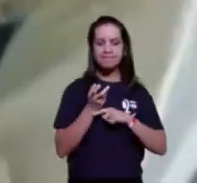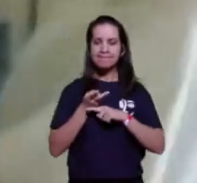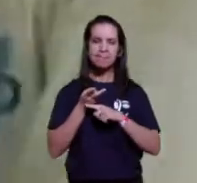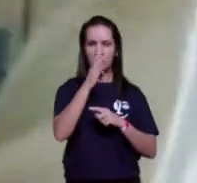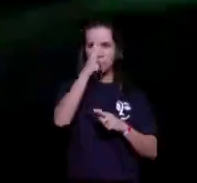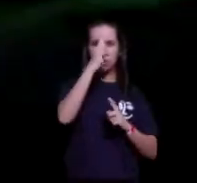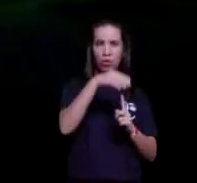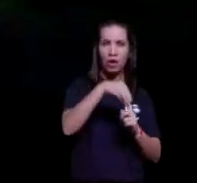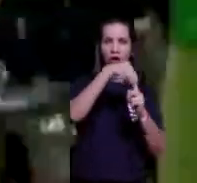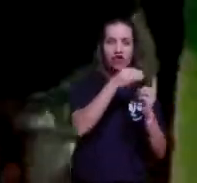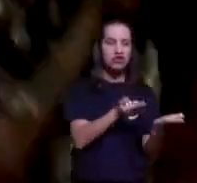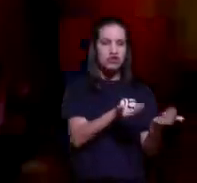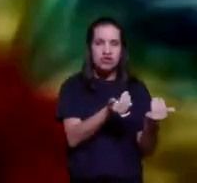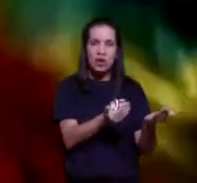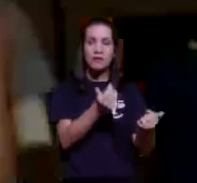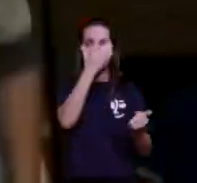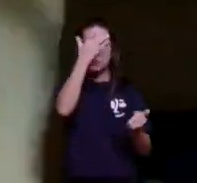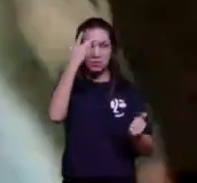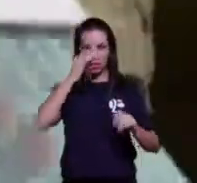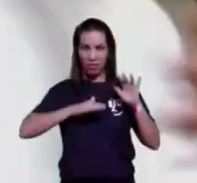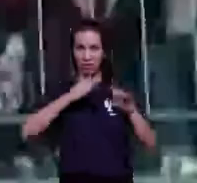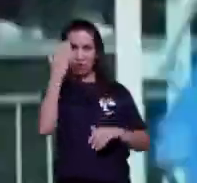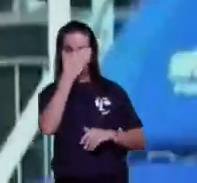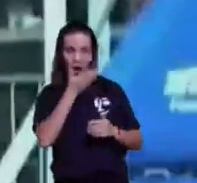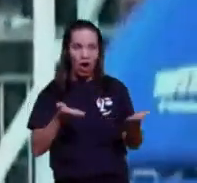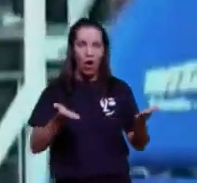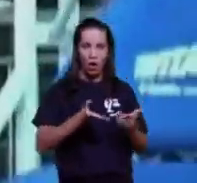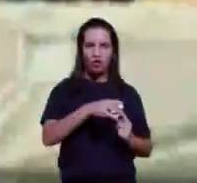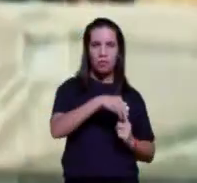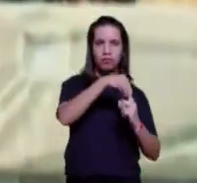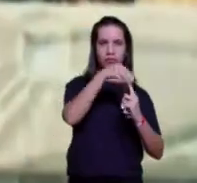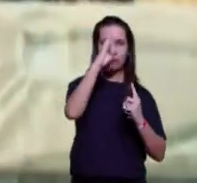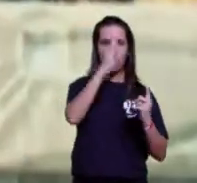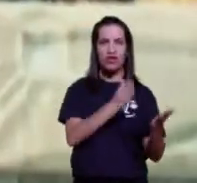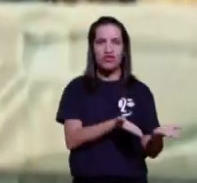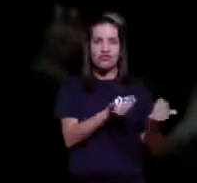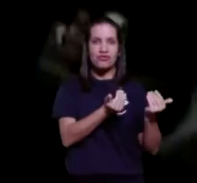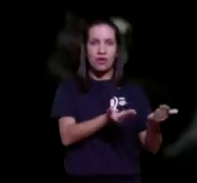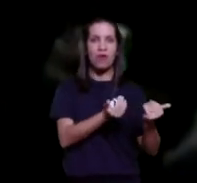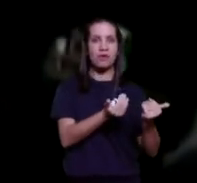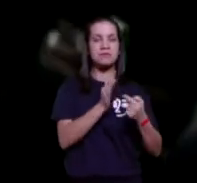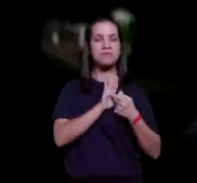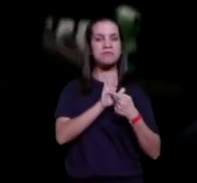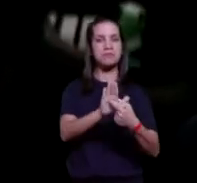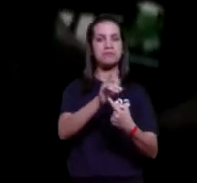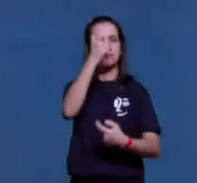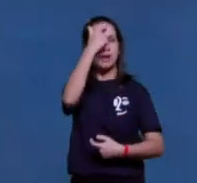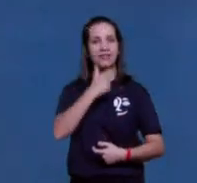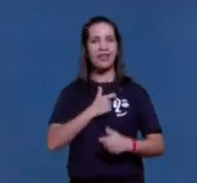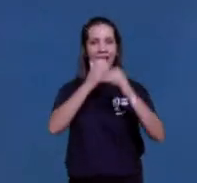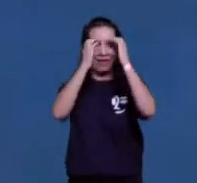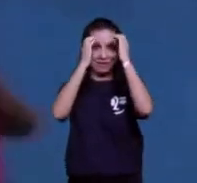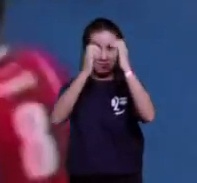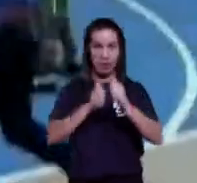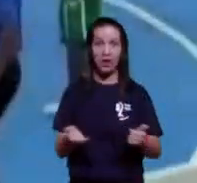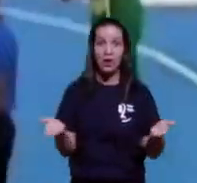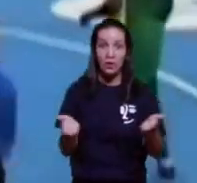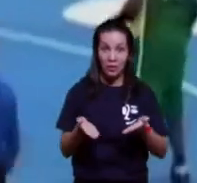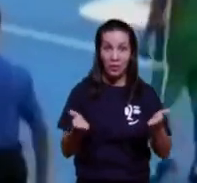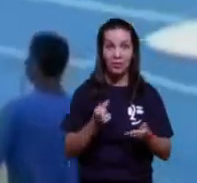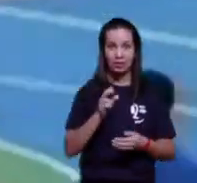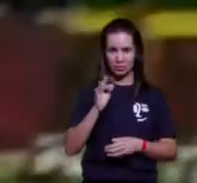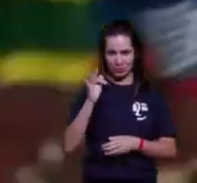de milhares de jovens invisíveis que hoje ganharam voz, identidade e respeito. Hoje, a Central